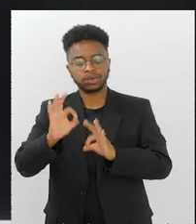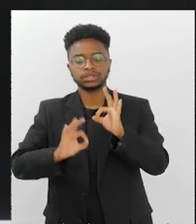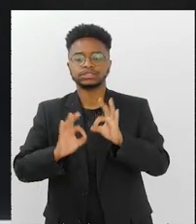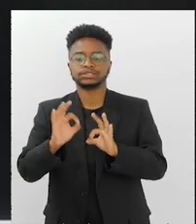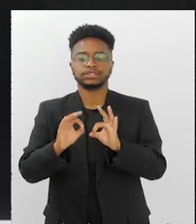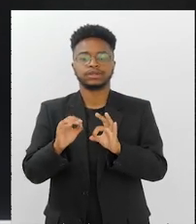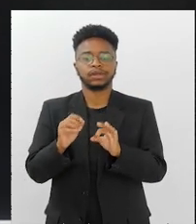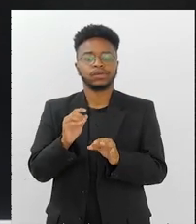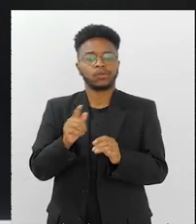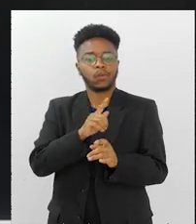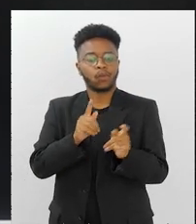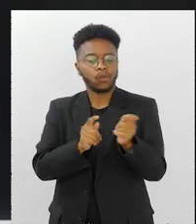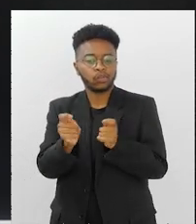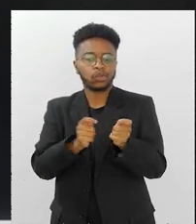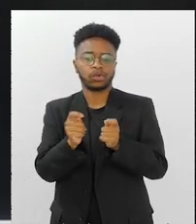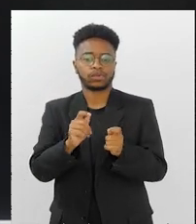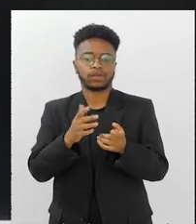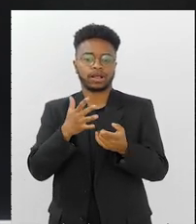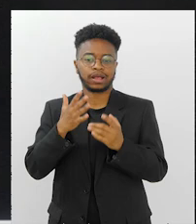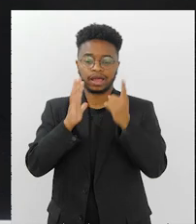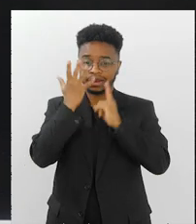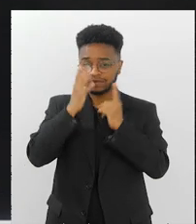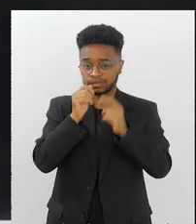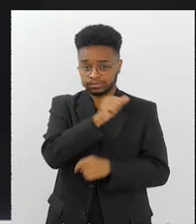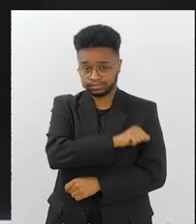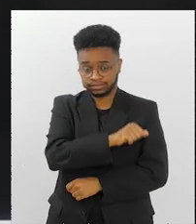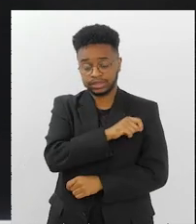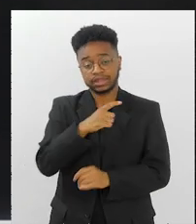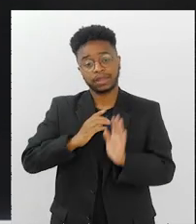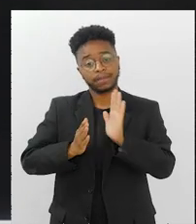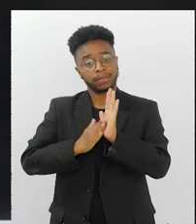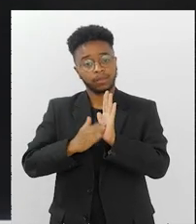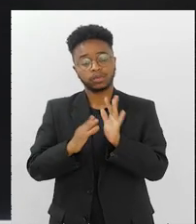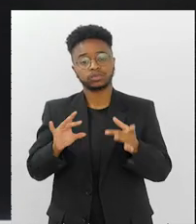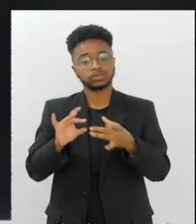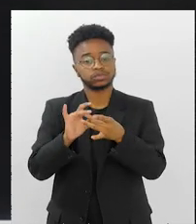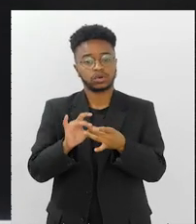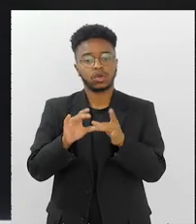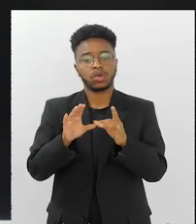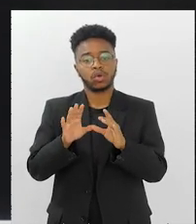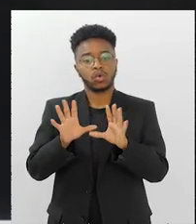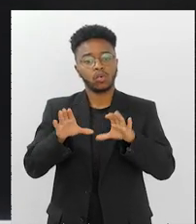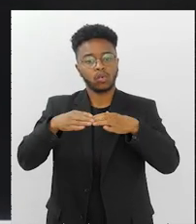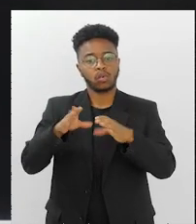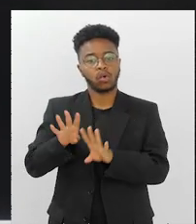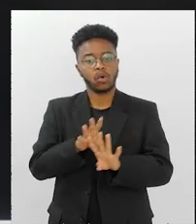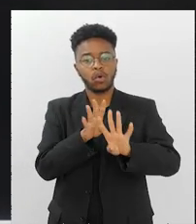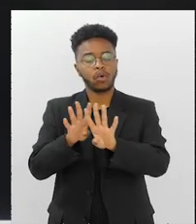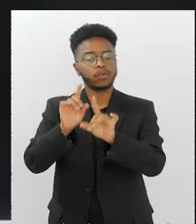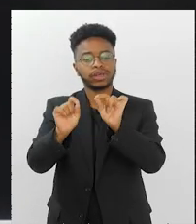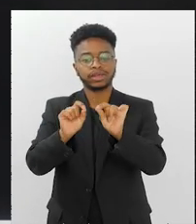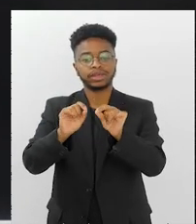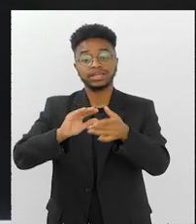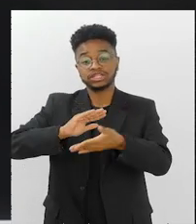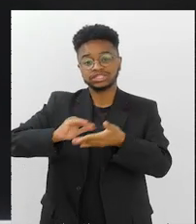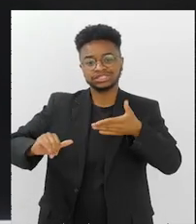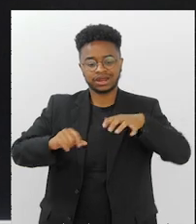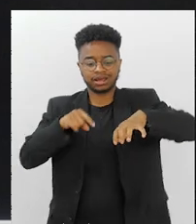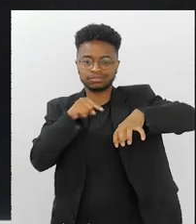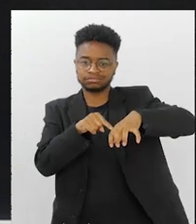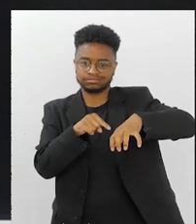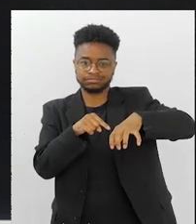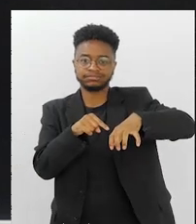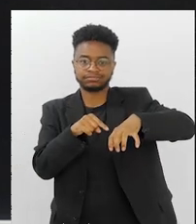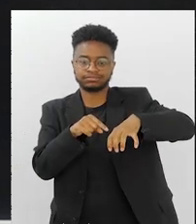constrói o Carnaval carioca e uma das propostas justamente ligadas à comissão de frente foi a retirada do